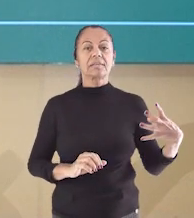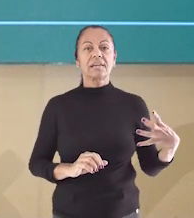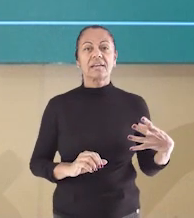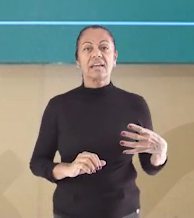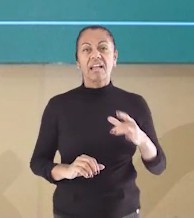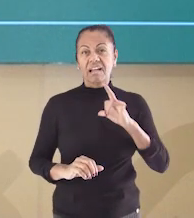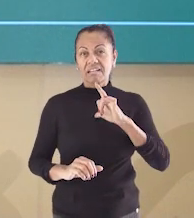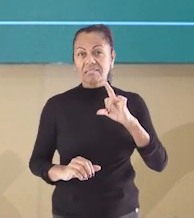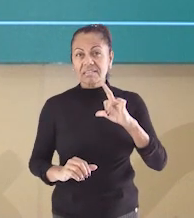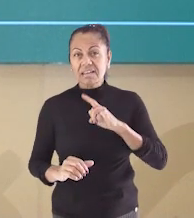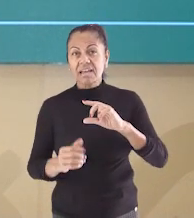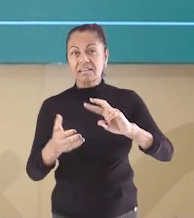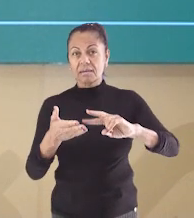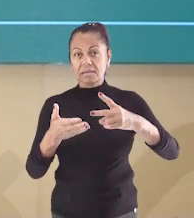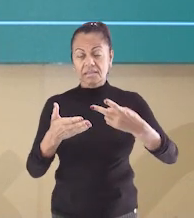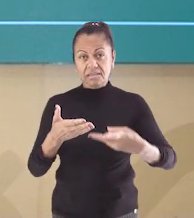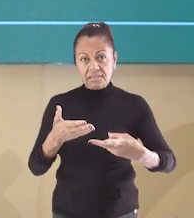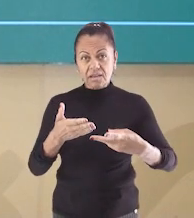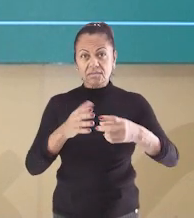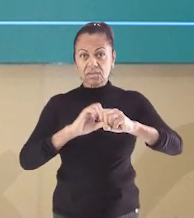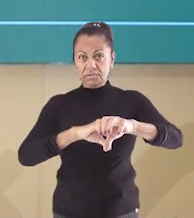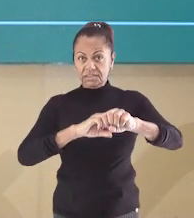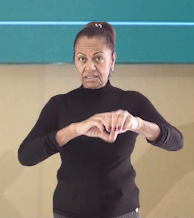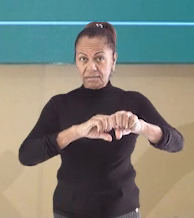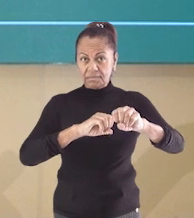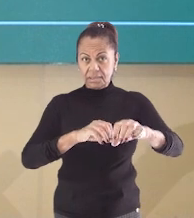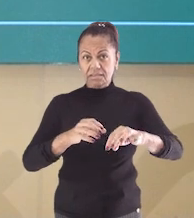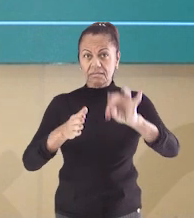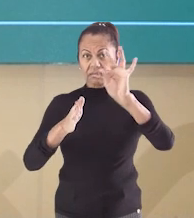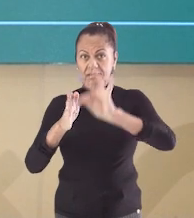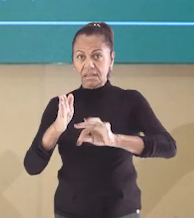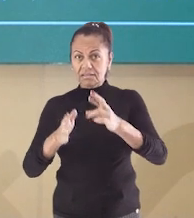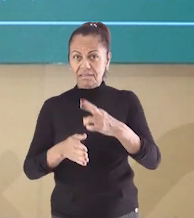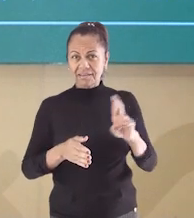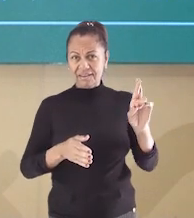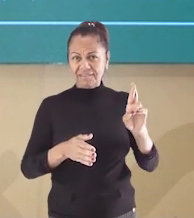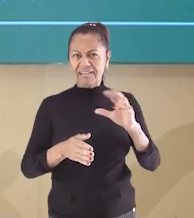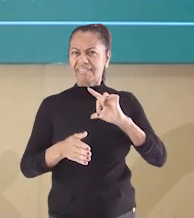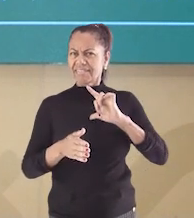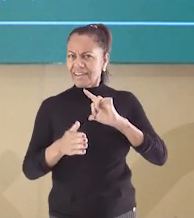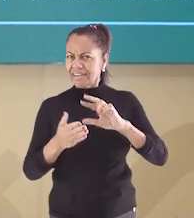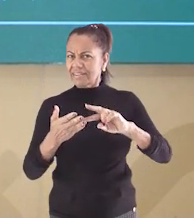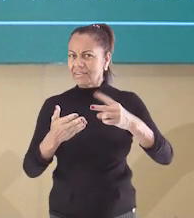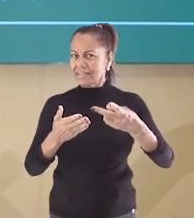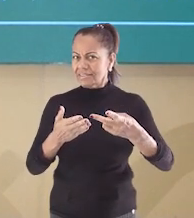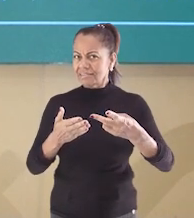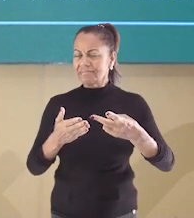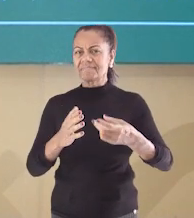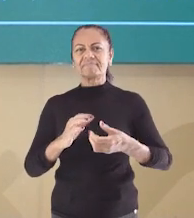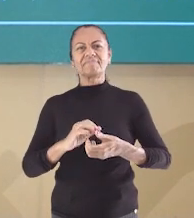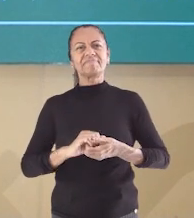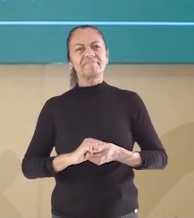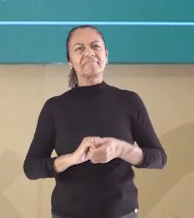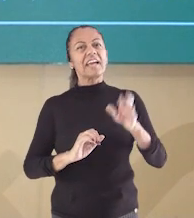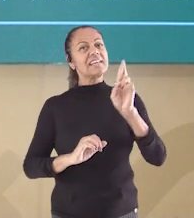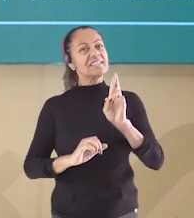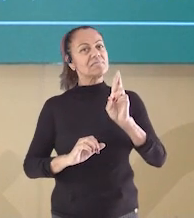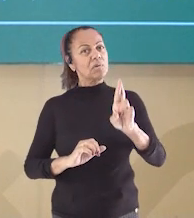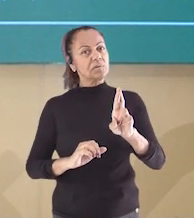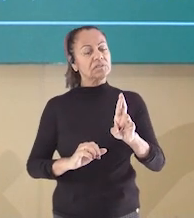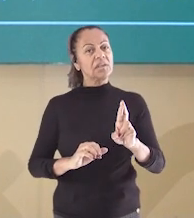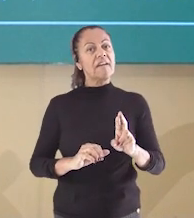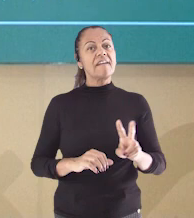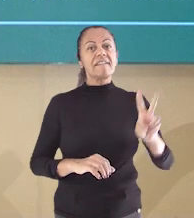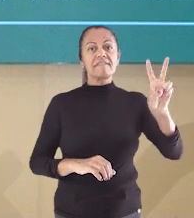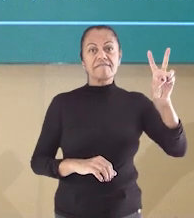nem questionados, pois têm uma única interpretação possível? Existem diferentes